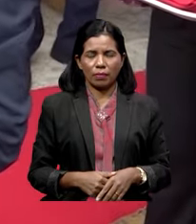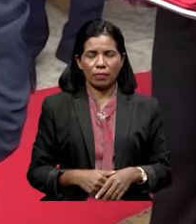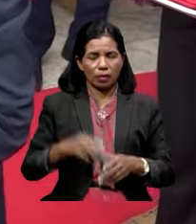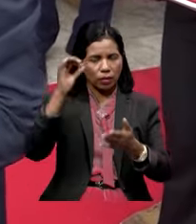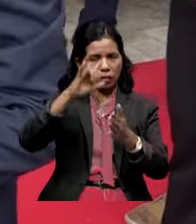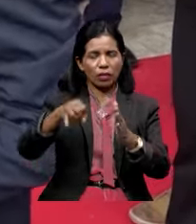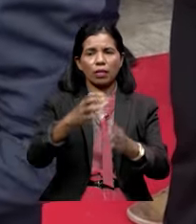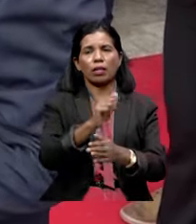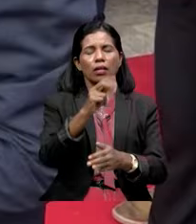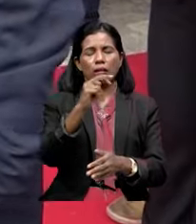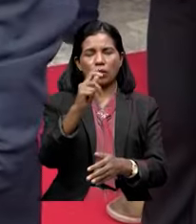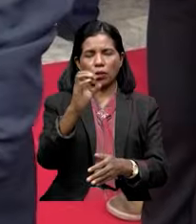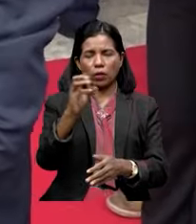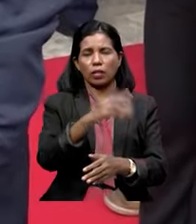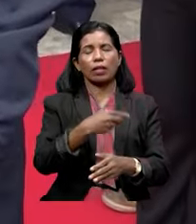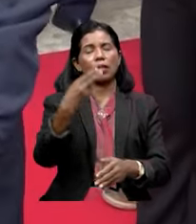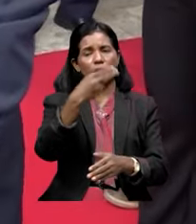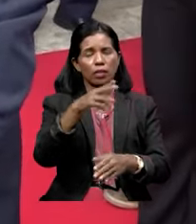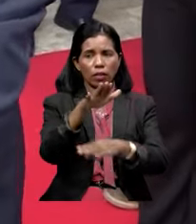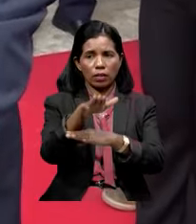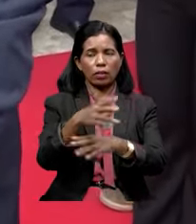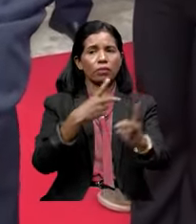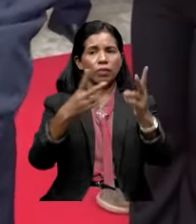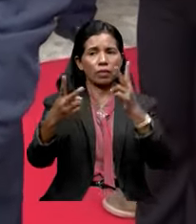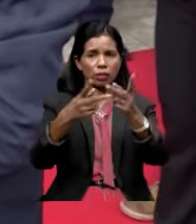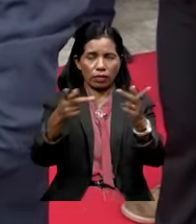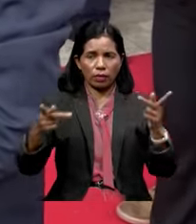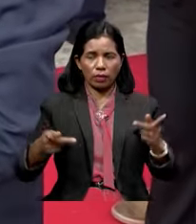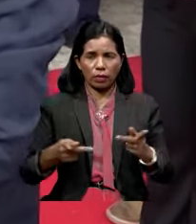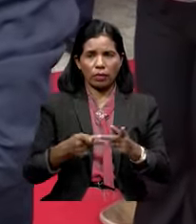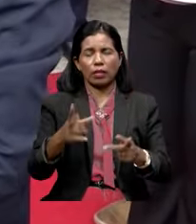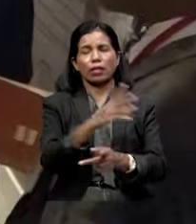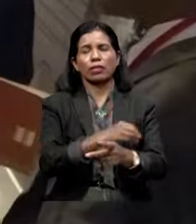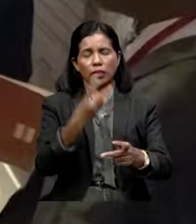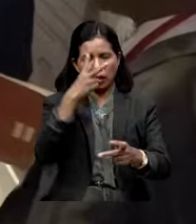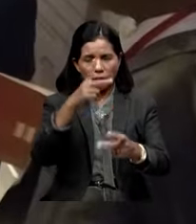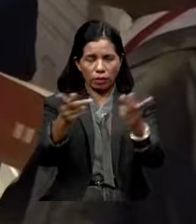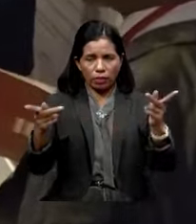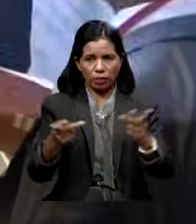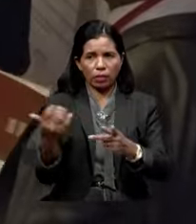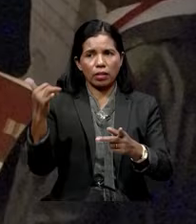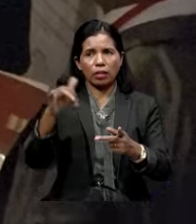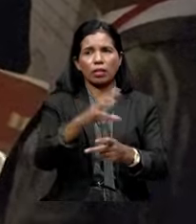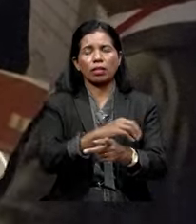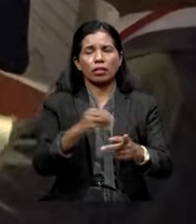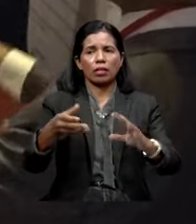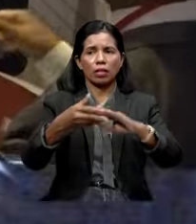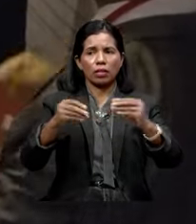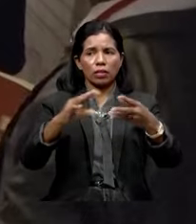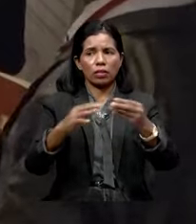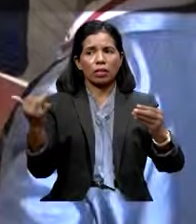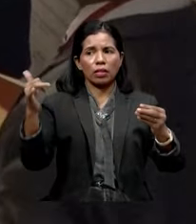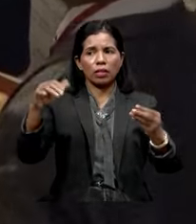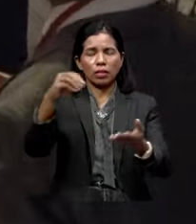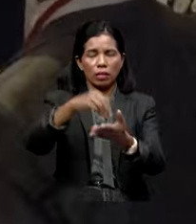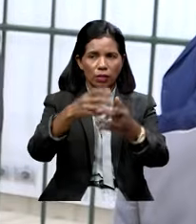Secretário-Geral ONU António Guterres, dia 5 Loraigne, visita arquivo Museu Resistência Timorense, olhar a exposição no objeto histórico Sirneberra e a